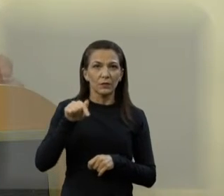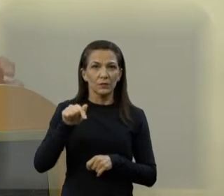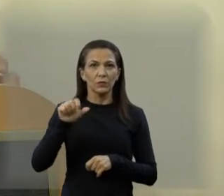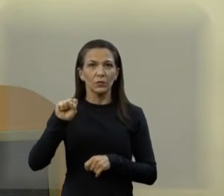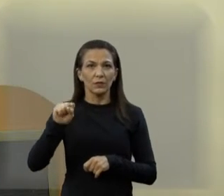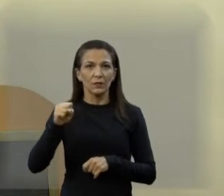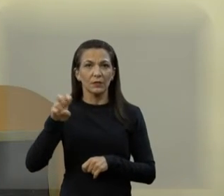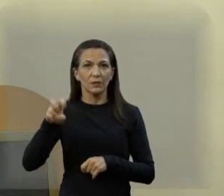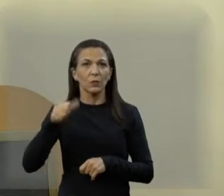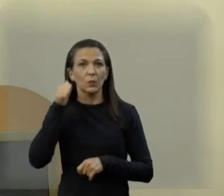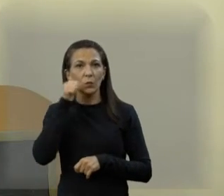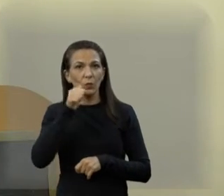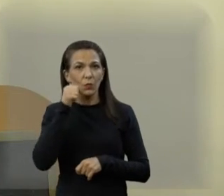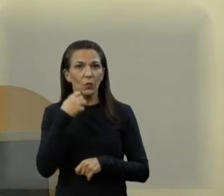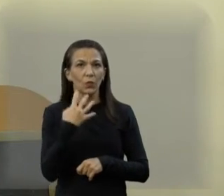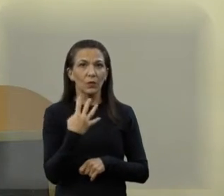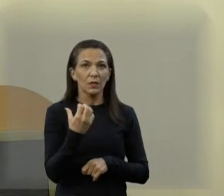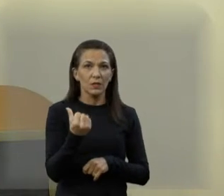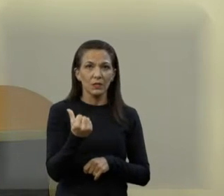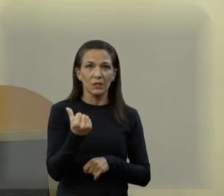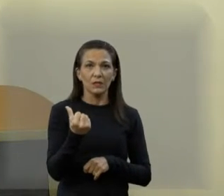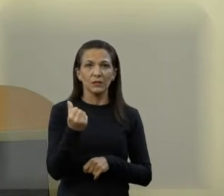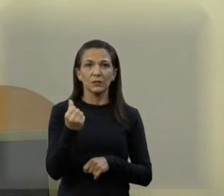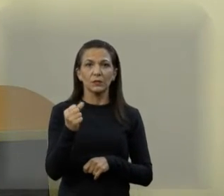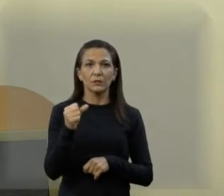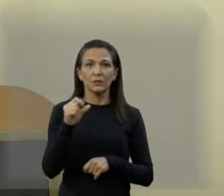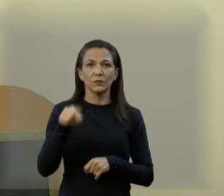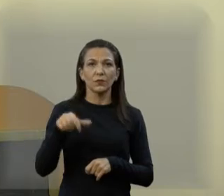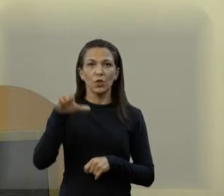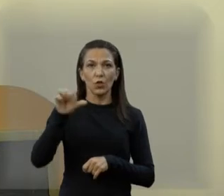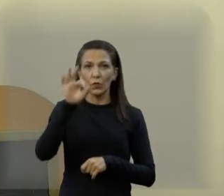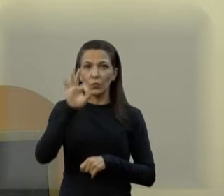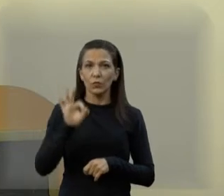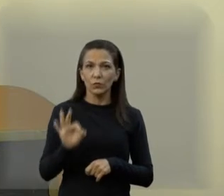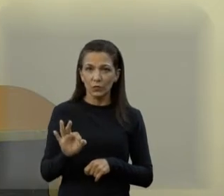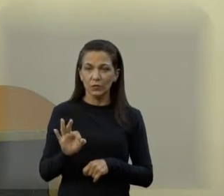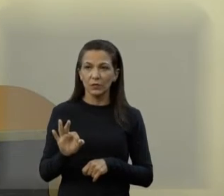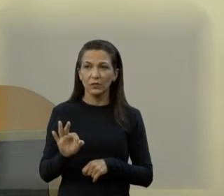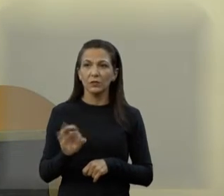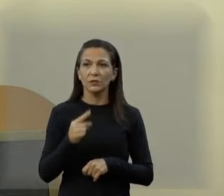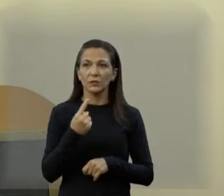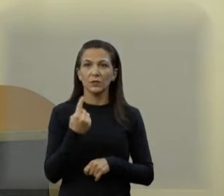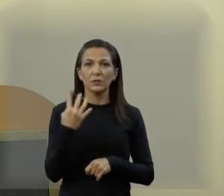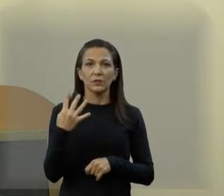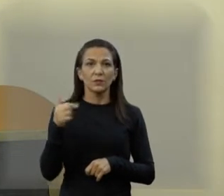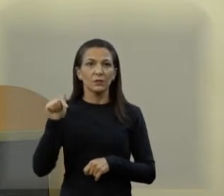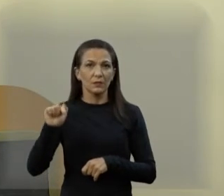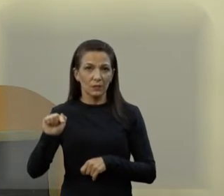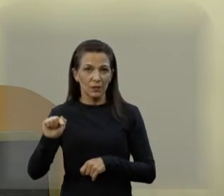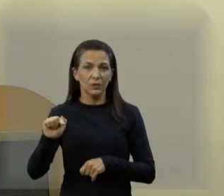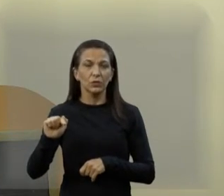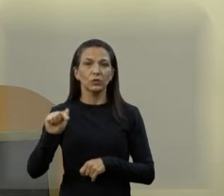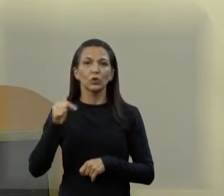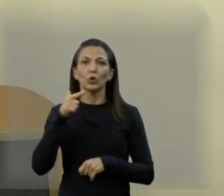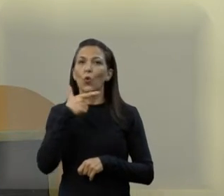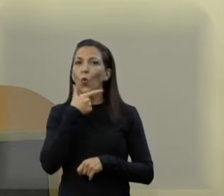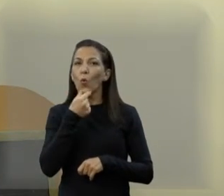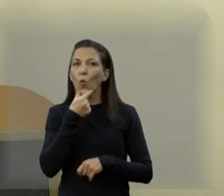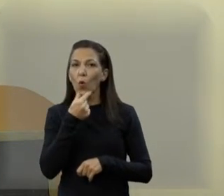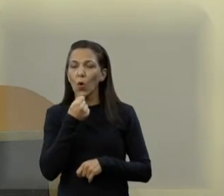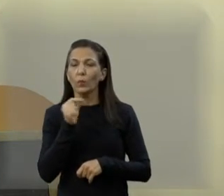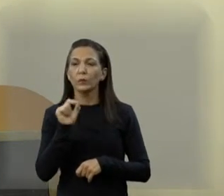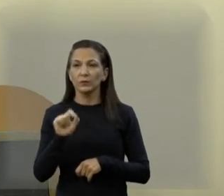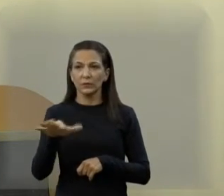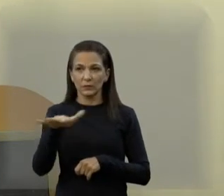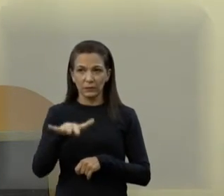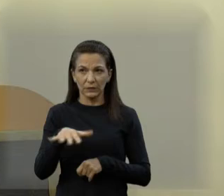2785 mulheres 46 por cento, nove e 3147 homens 53,1 por cento